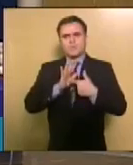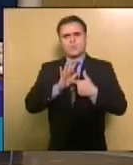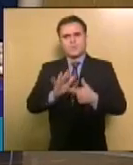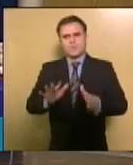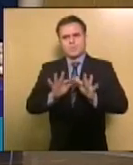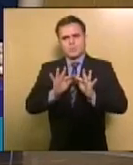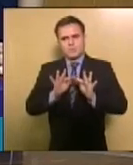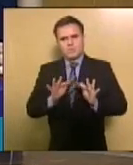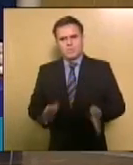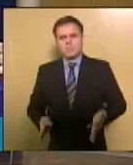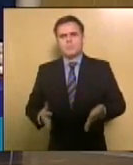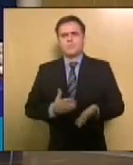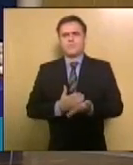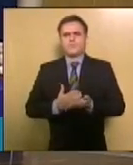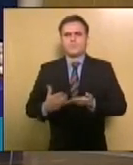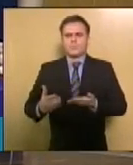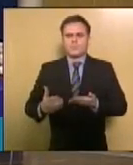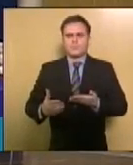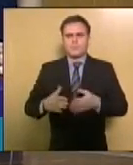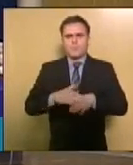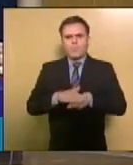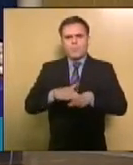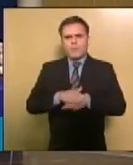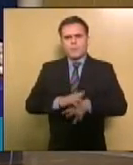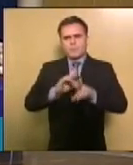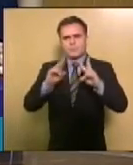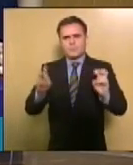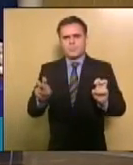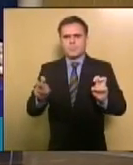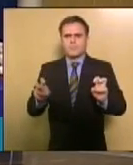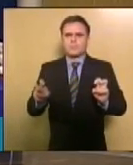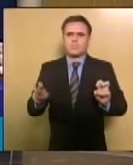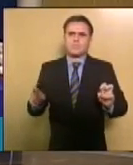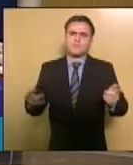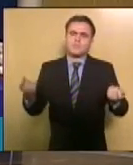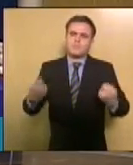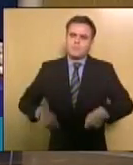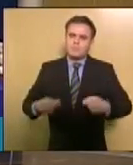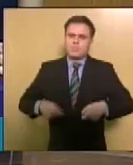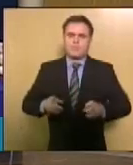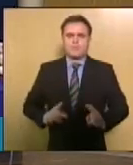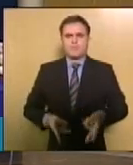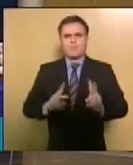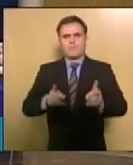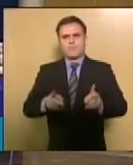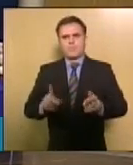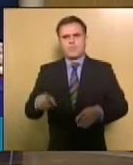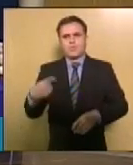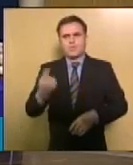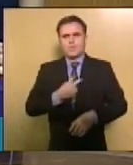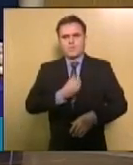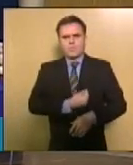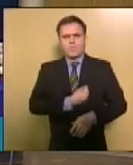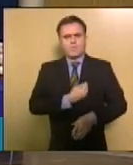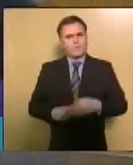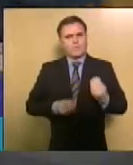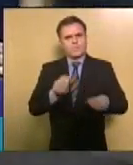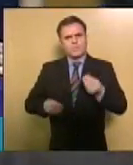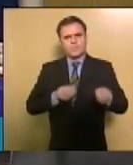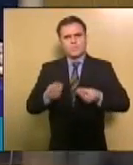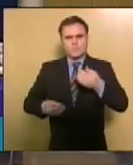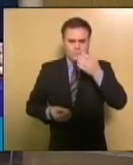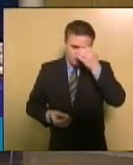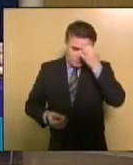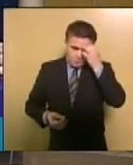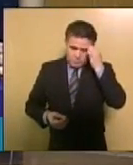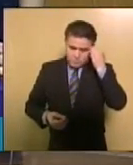e começar a nossa conva da noção do do drama que nós vivemos